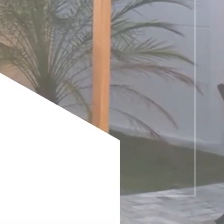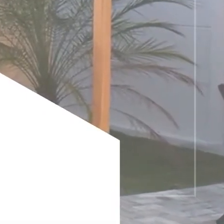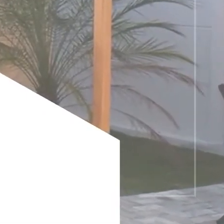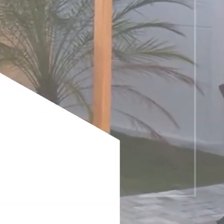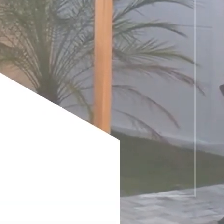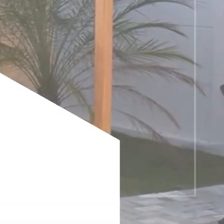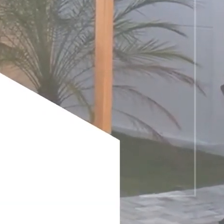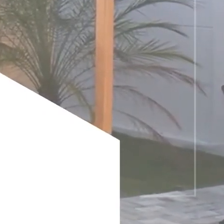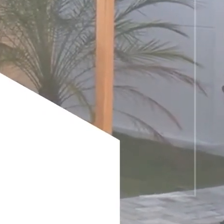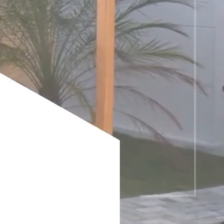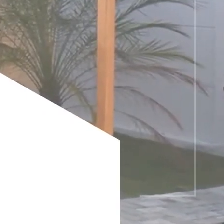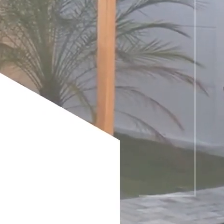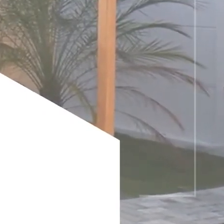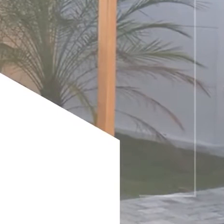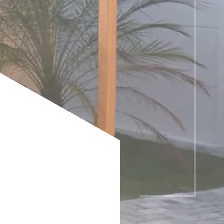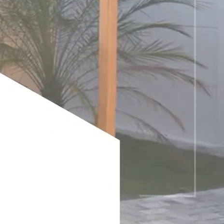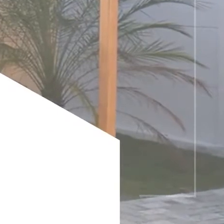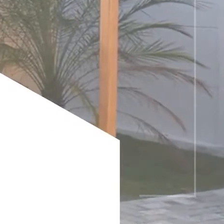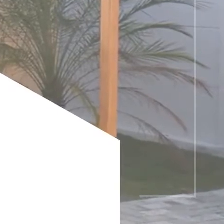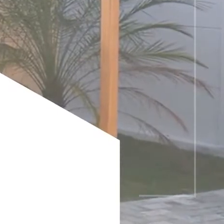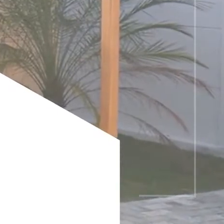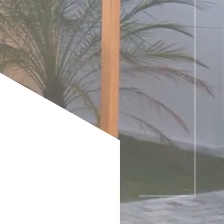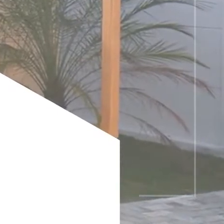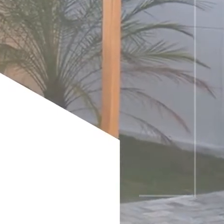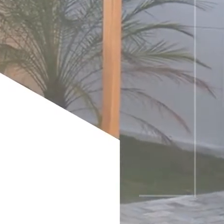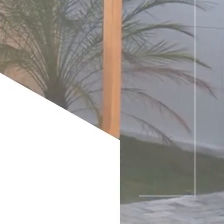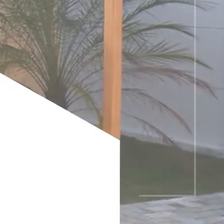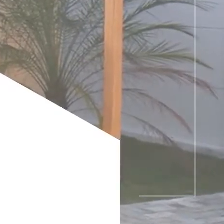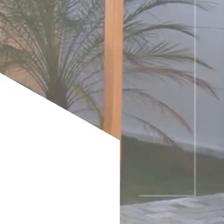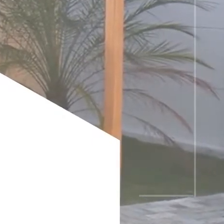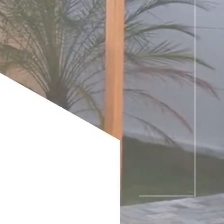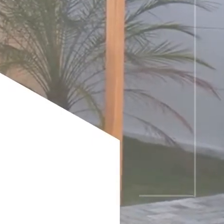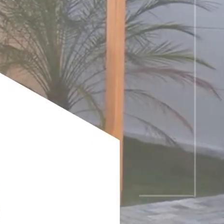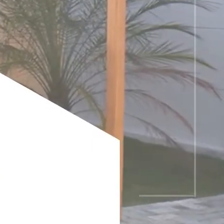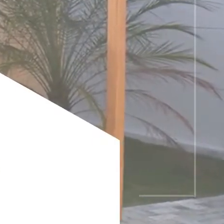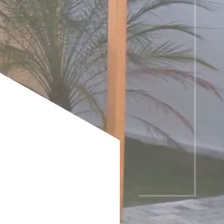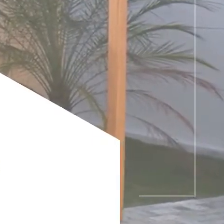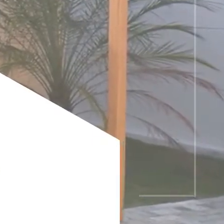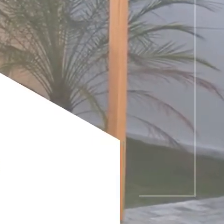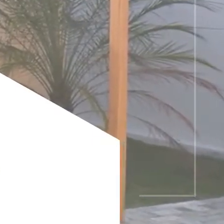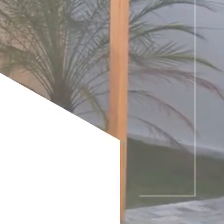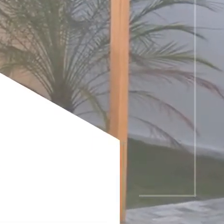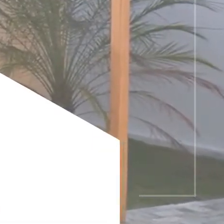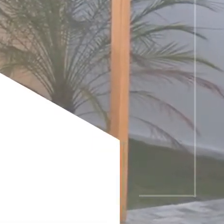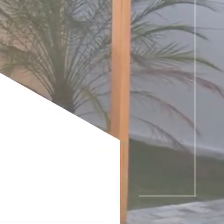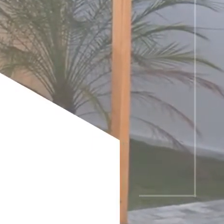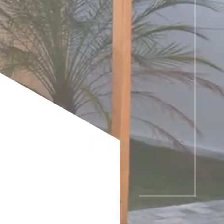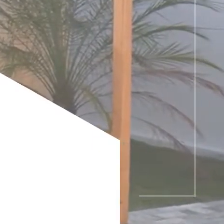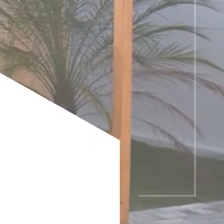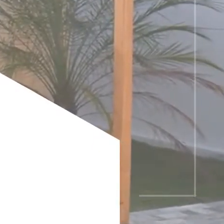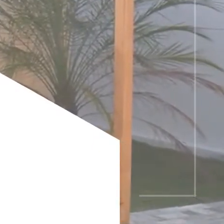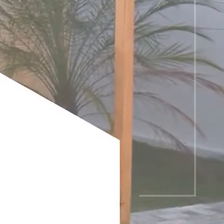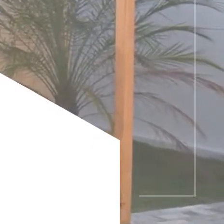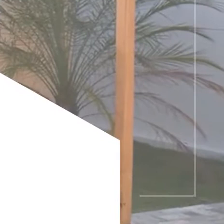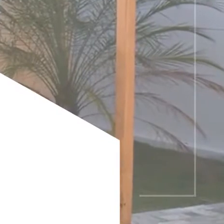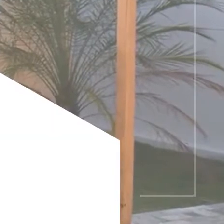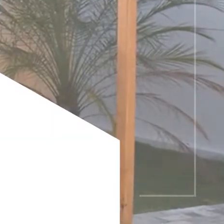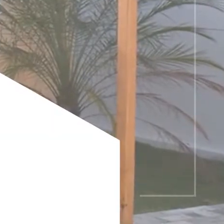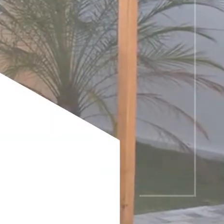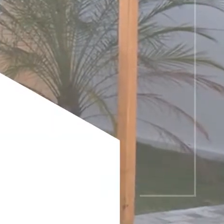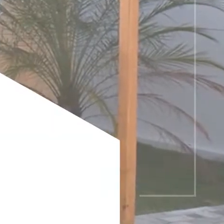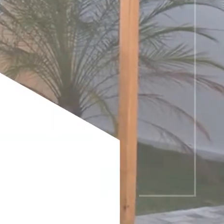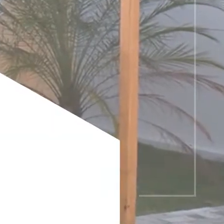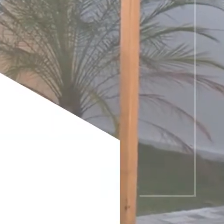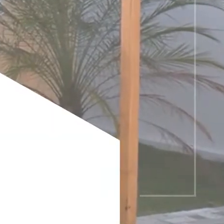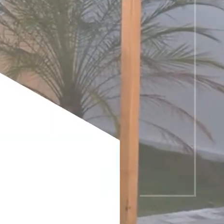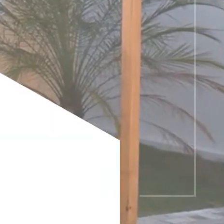Minha Casa Minha Vida, documentação paga pela construtora, bairro todo planejado, ruas pavimentadas, iluminação e saneamento,